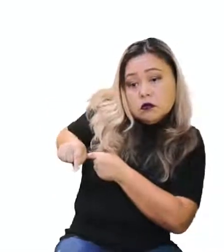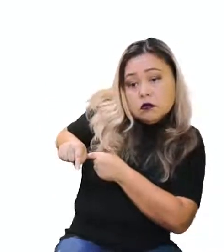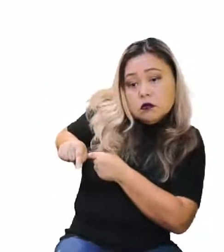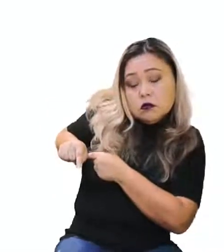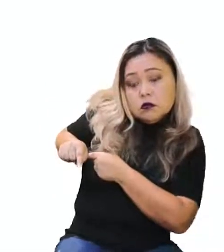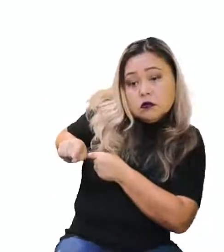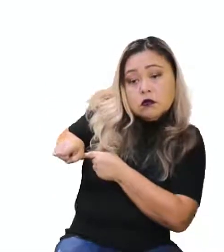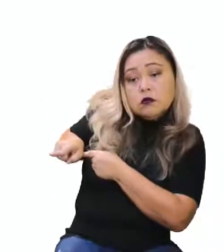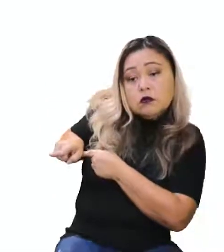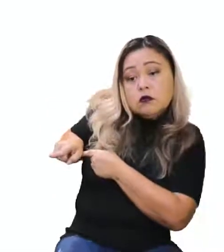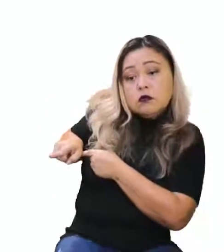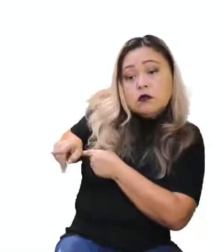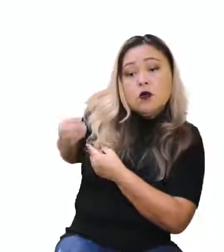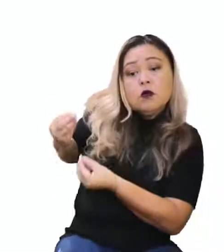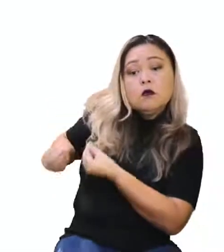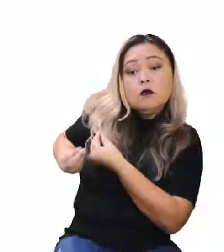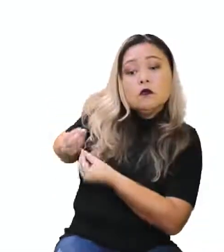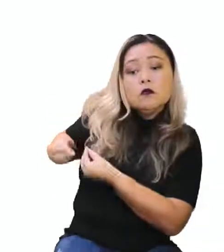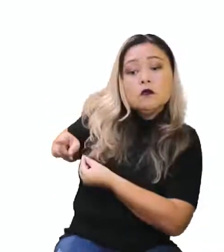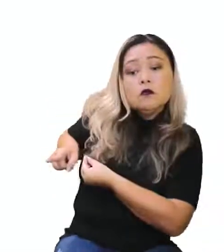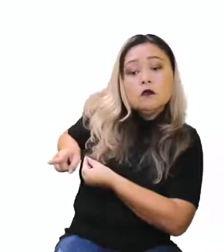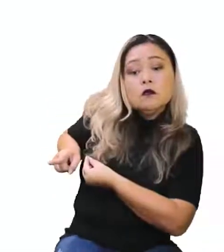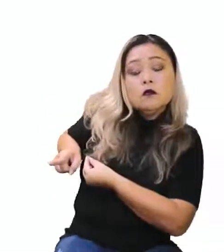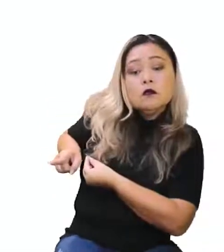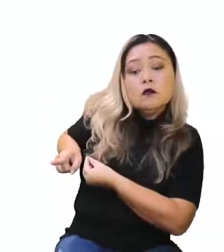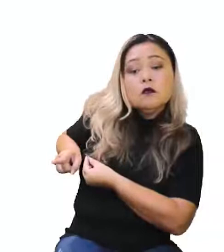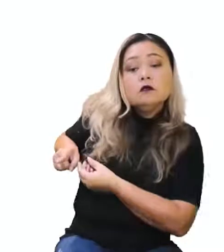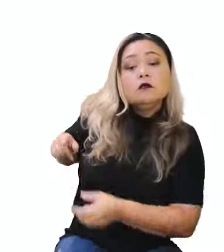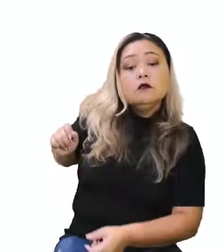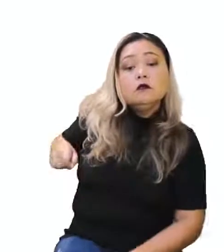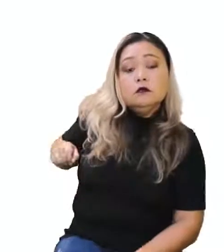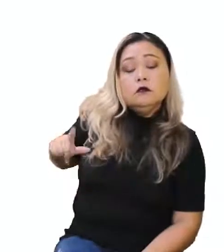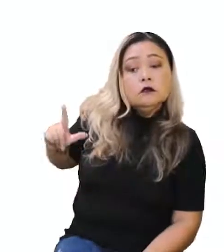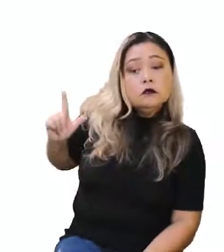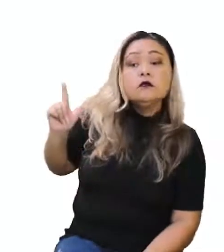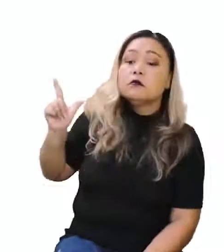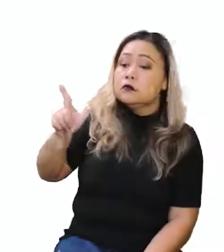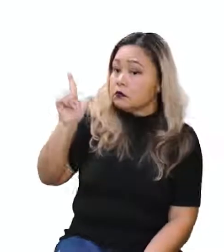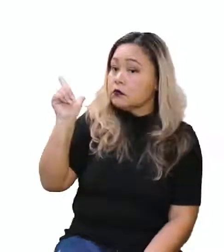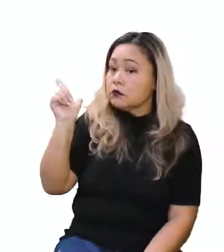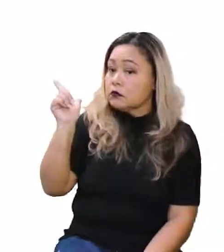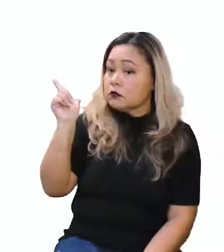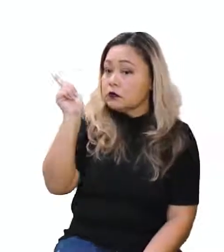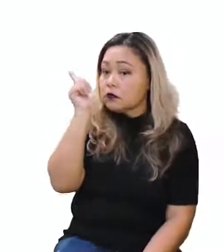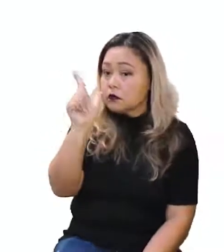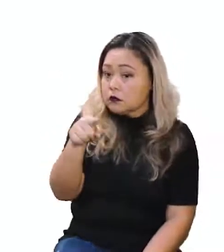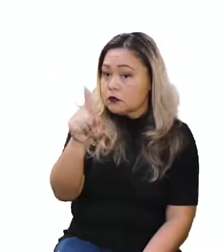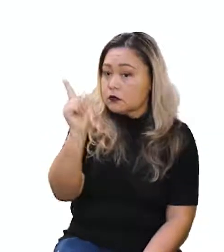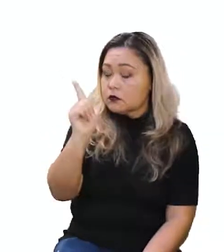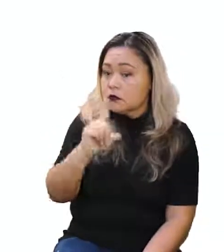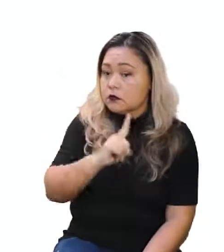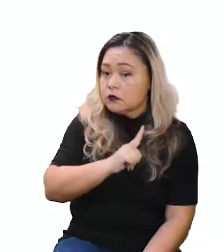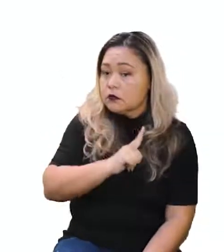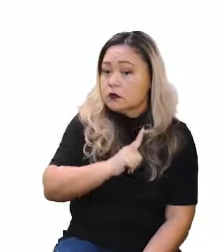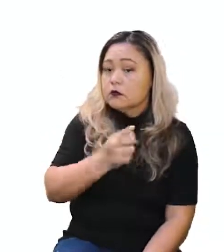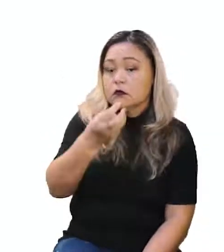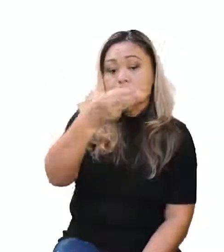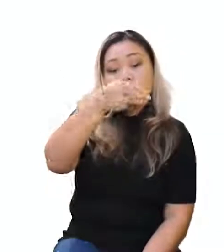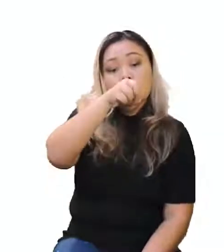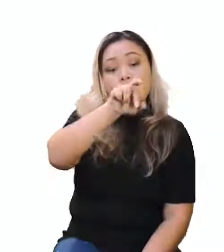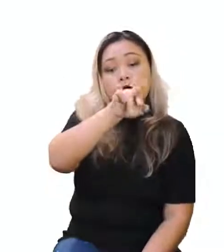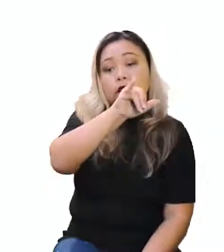Vamos lá. Como assim, prof? Você pode obter, né, a